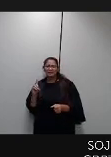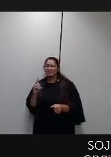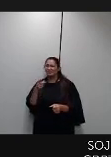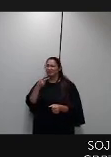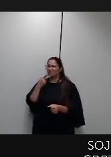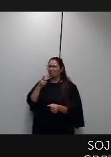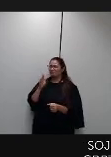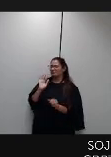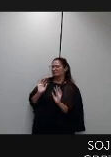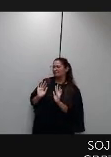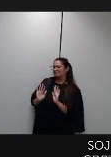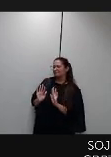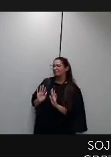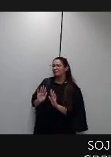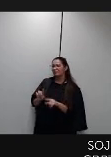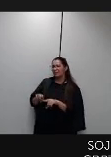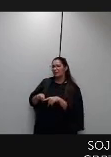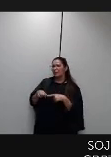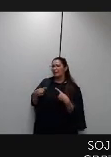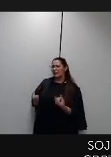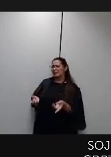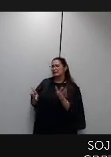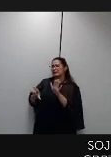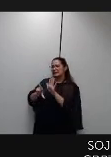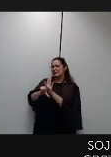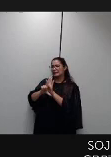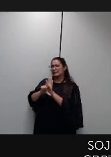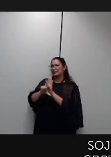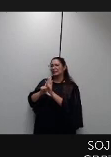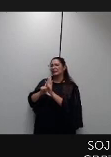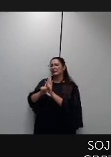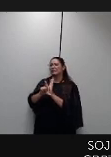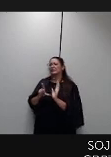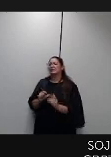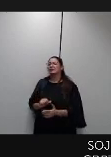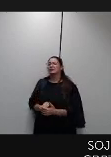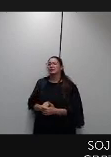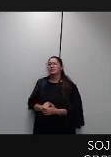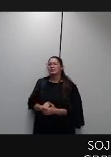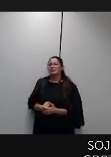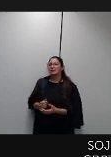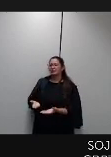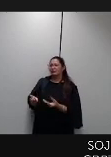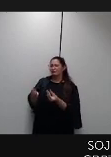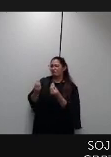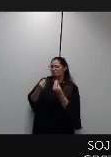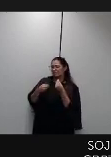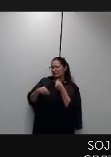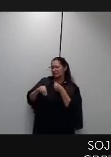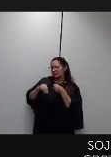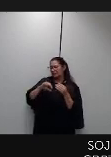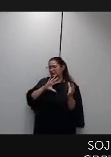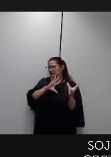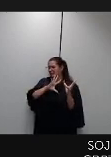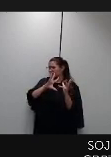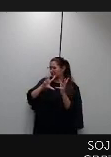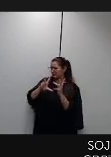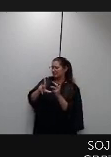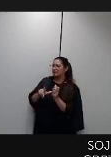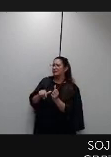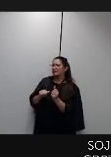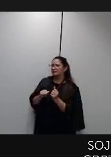mais a lei a famosa lei Anastasia e alterou as normas de interpretação de trico